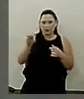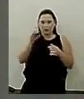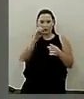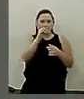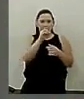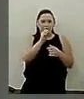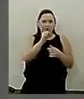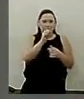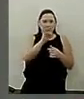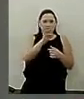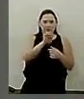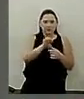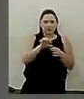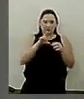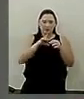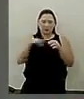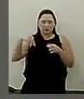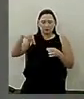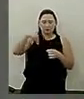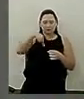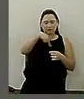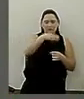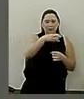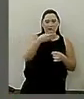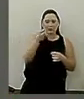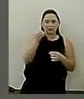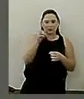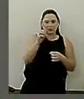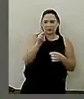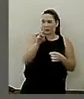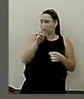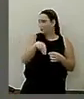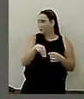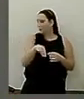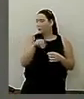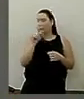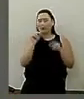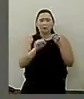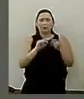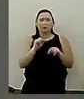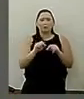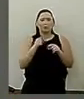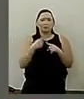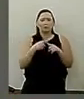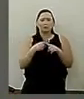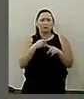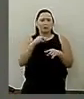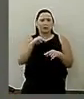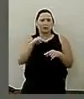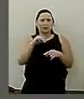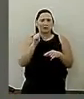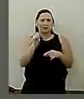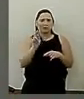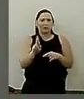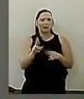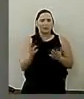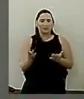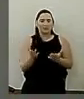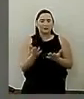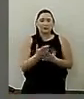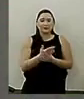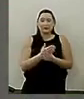que o Mar da Galiléia nas suas dimensões. Por que que ele é chamado de mar? Por causa de ser